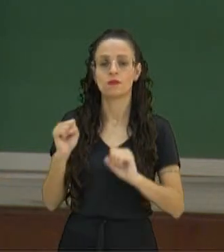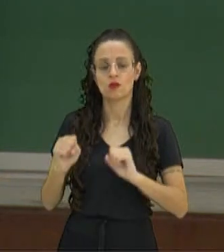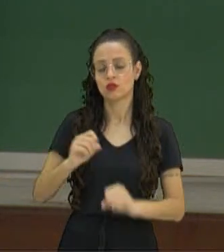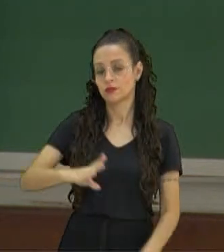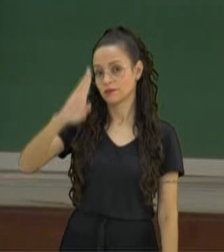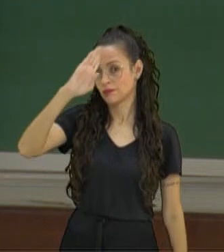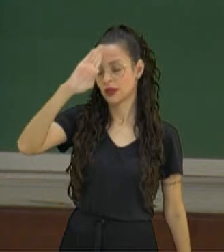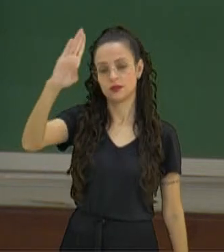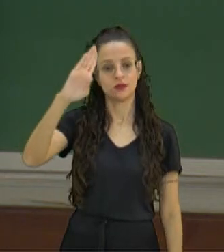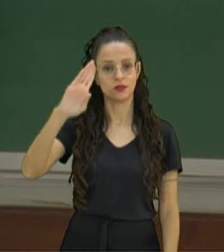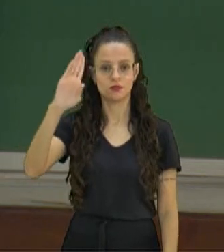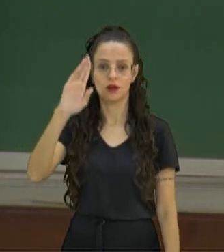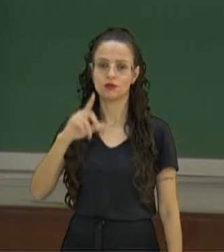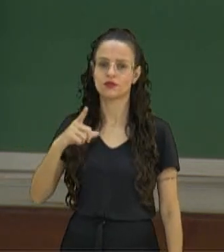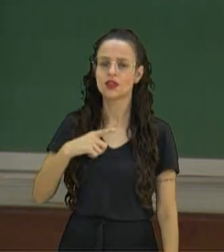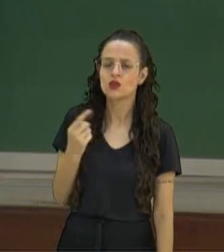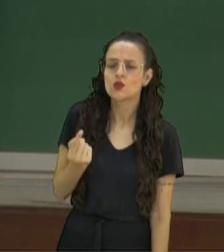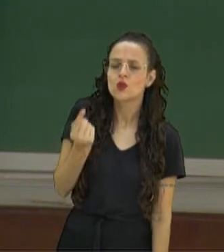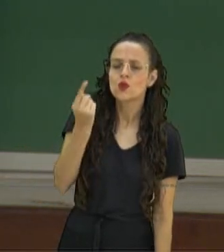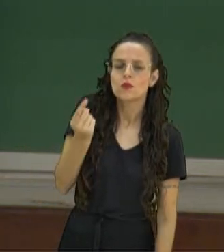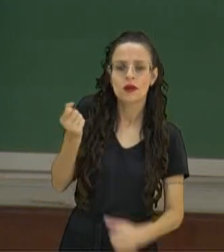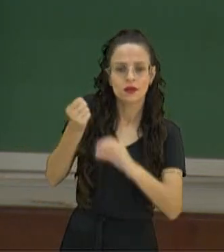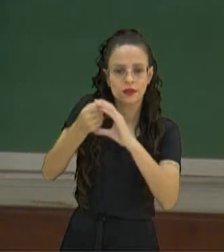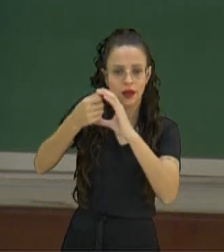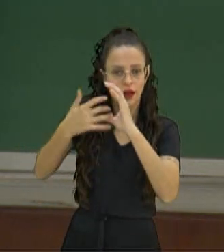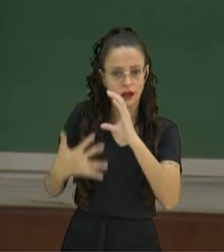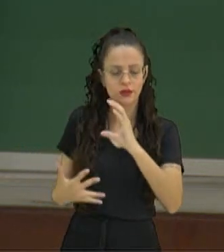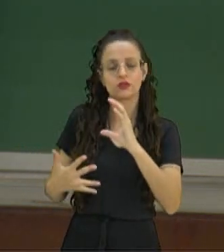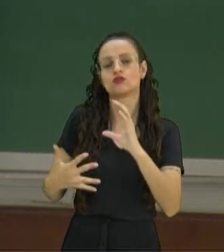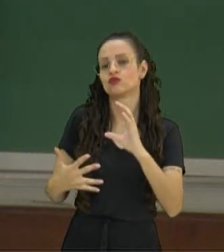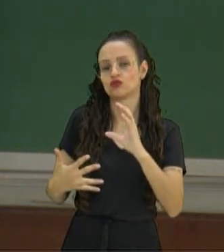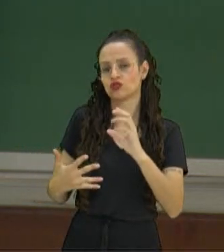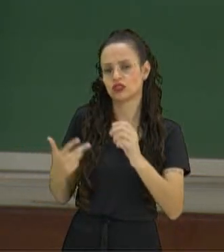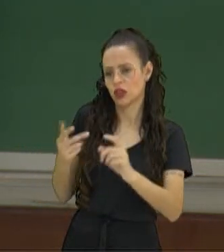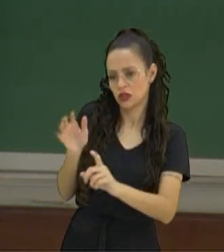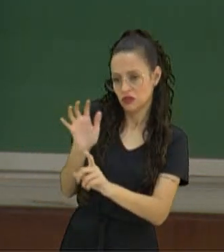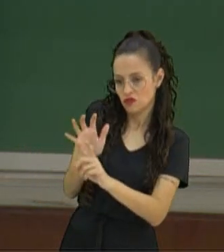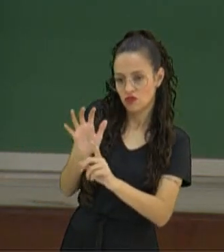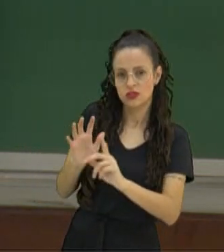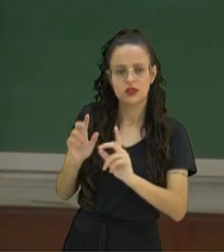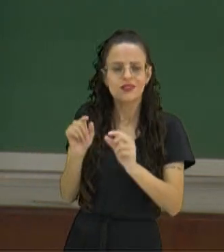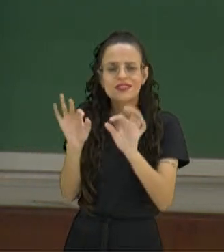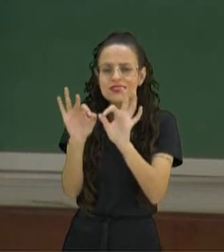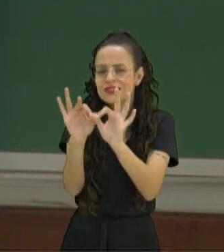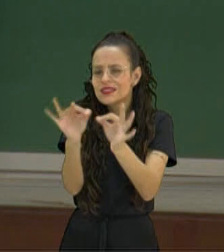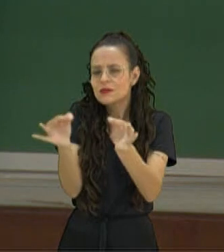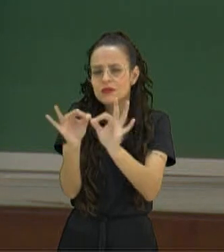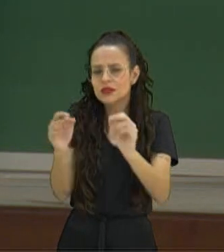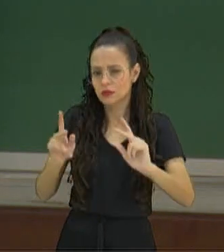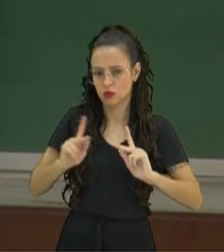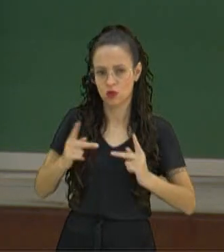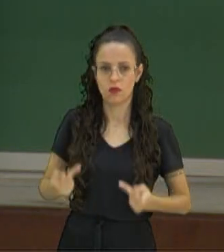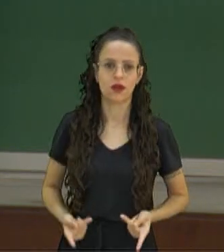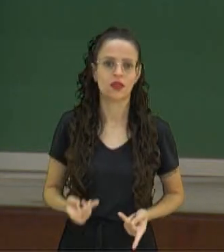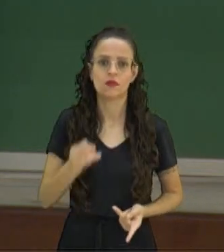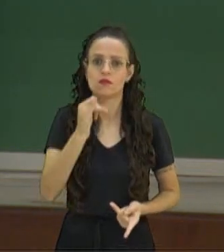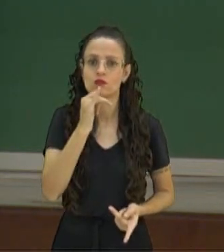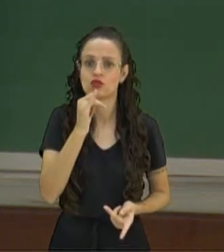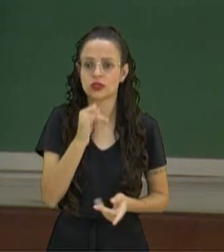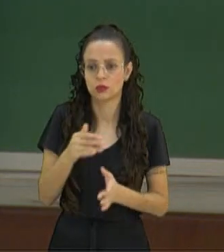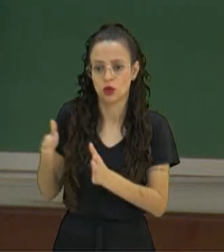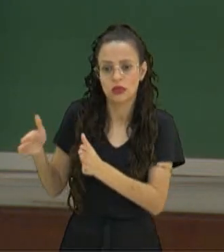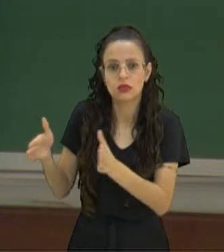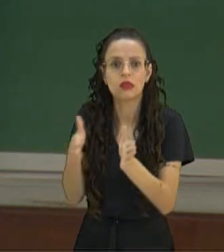ou seja, eu tenho uma característica lá que foi alguma intervenção muito pequena humana, como uma